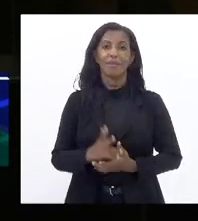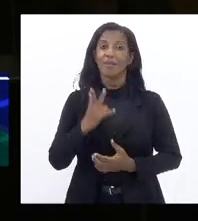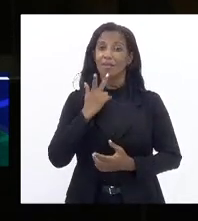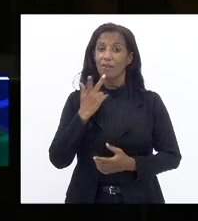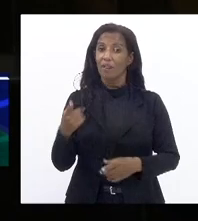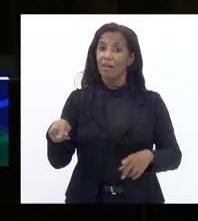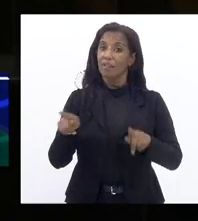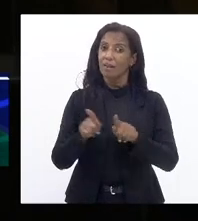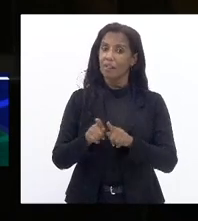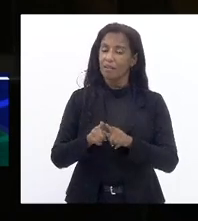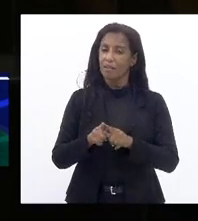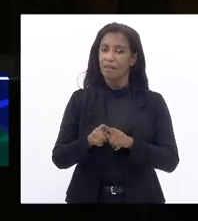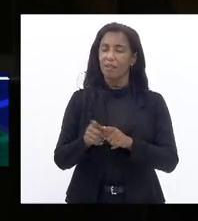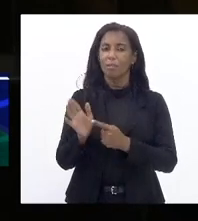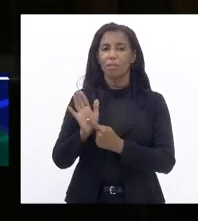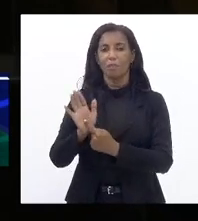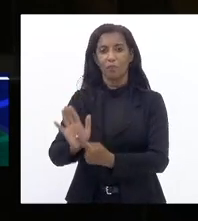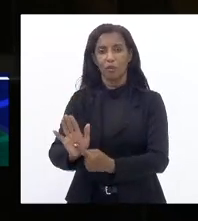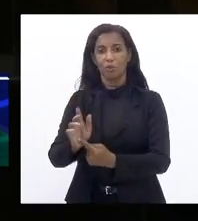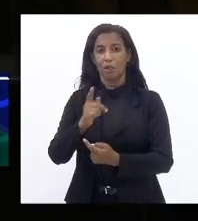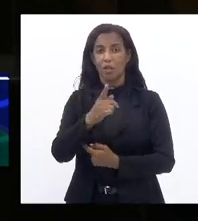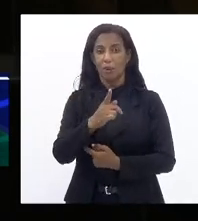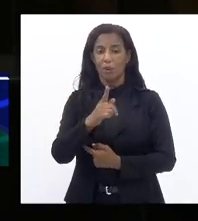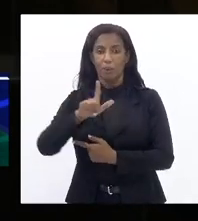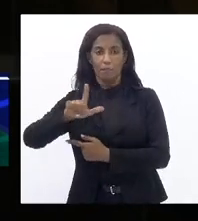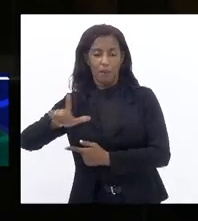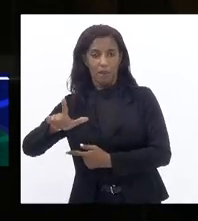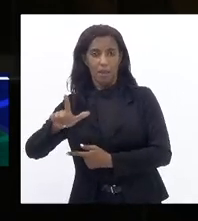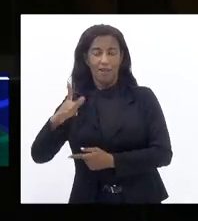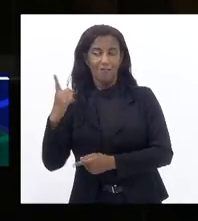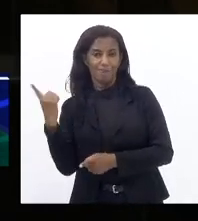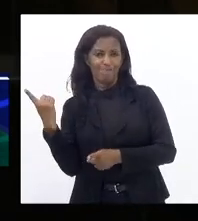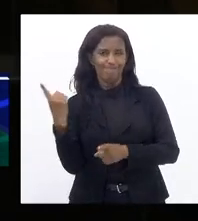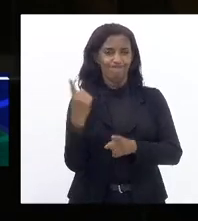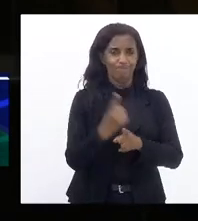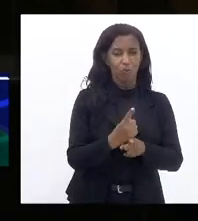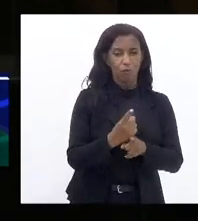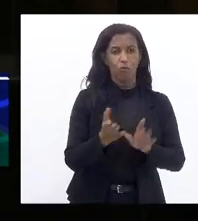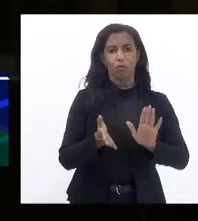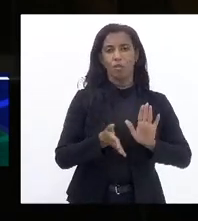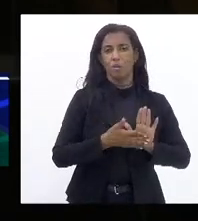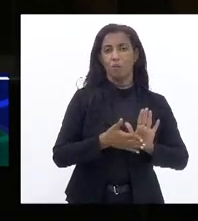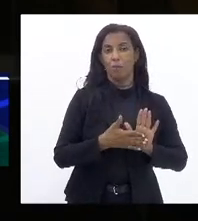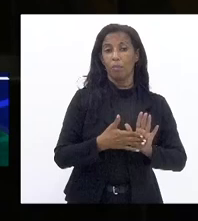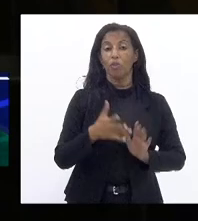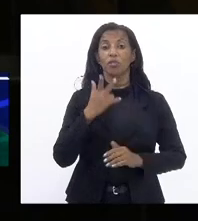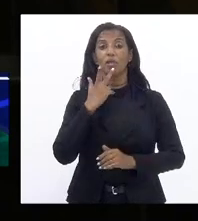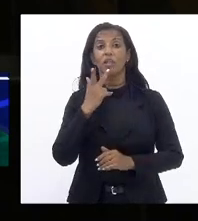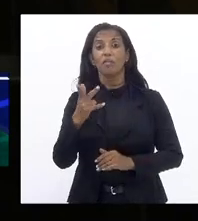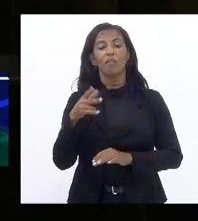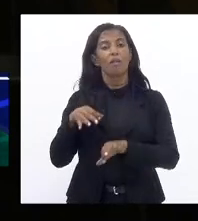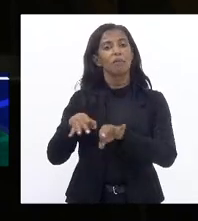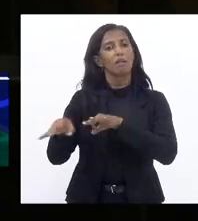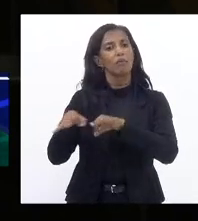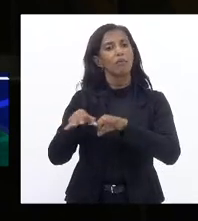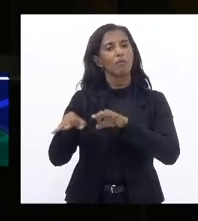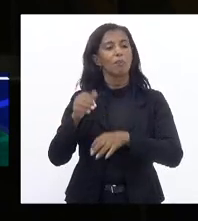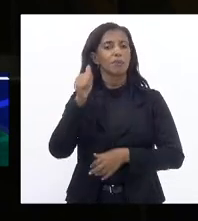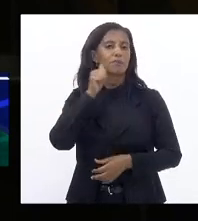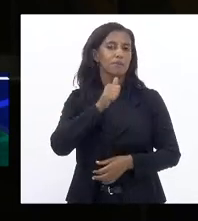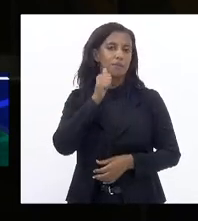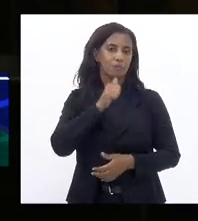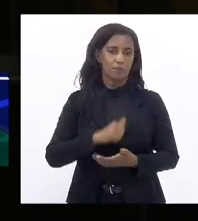que também apresentei um projeto de lei que vem de encontro a essa proposta, que fala da formação dessa